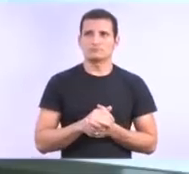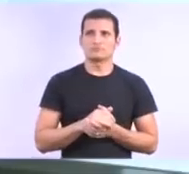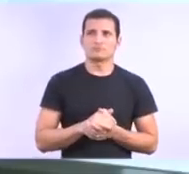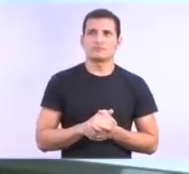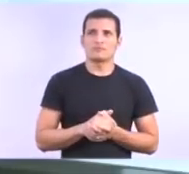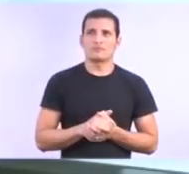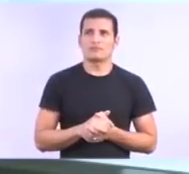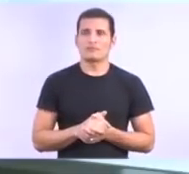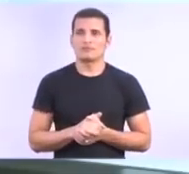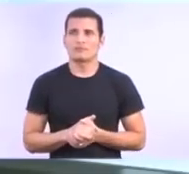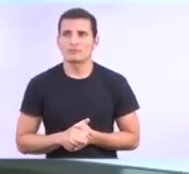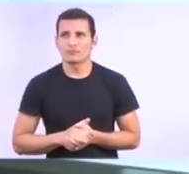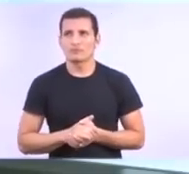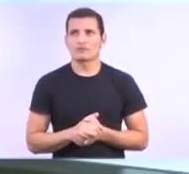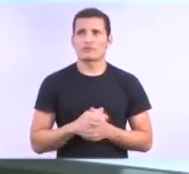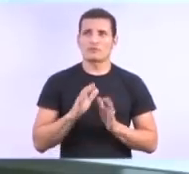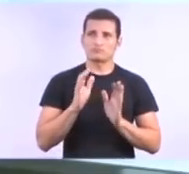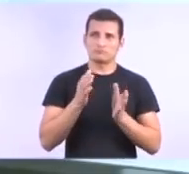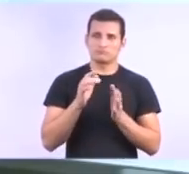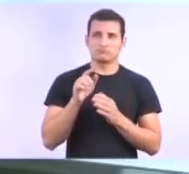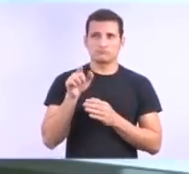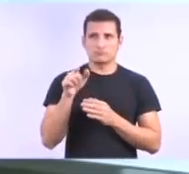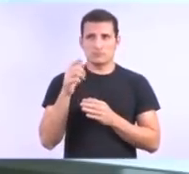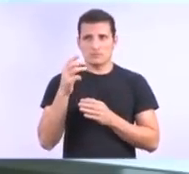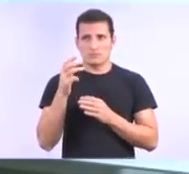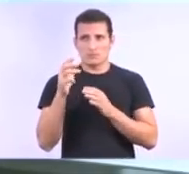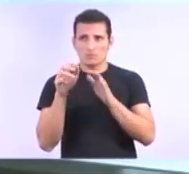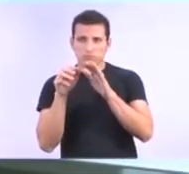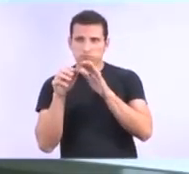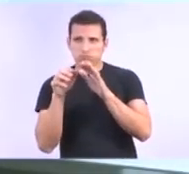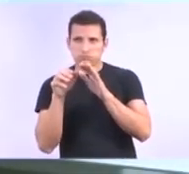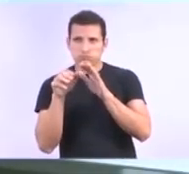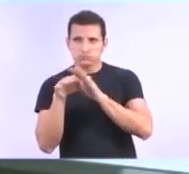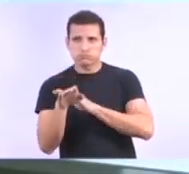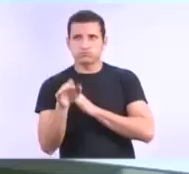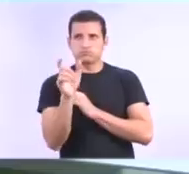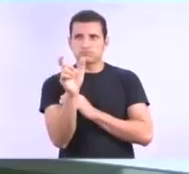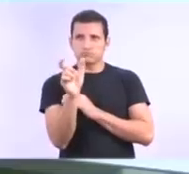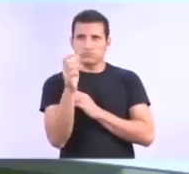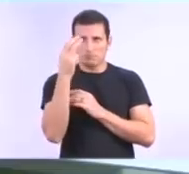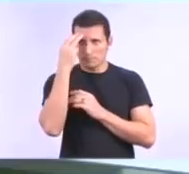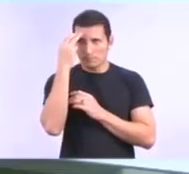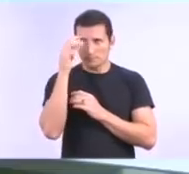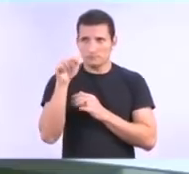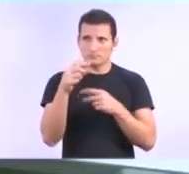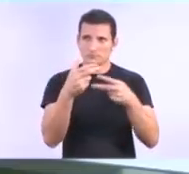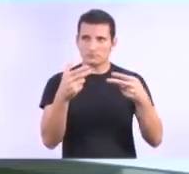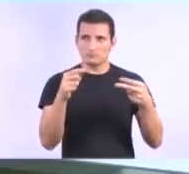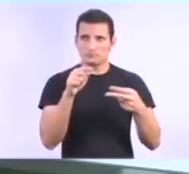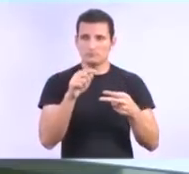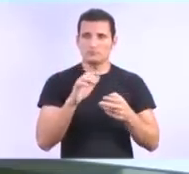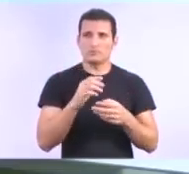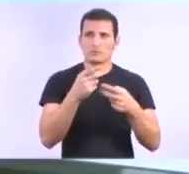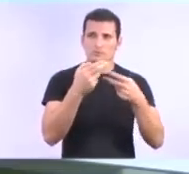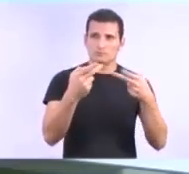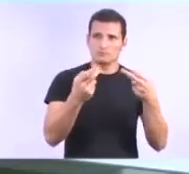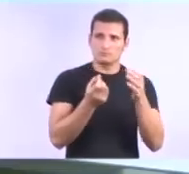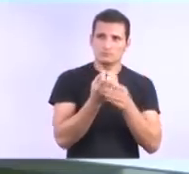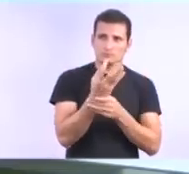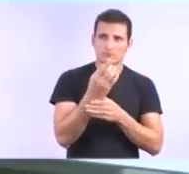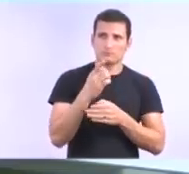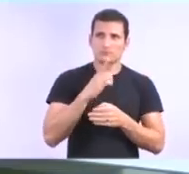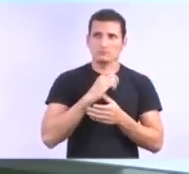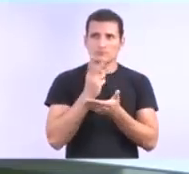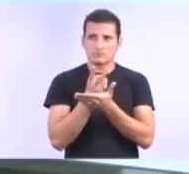ele, quer dizer, eu reservei um lugar na memória para aquele objeto e vou lá. O objeto que eu criei tem as